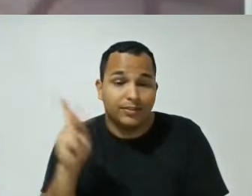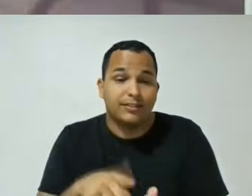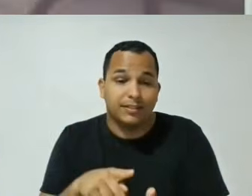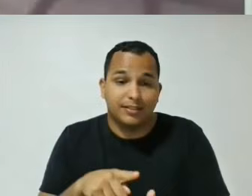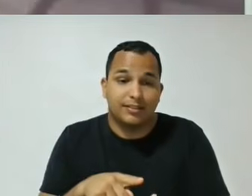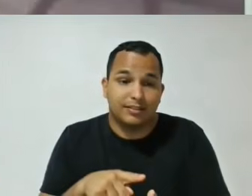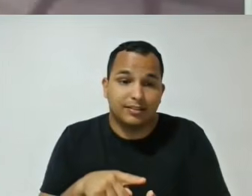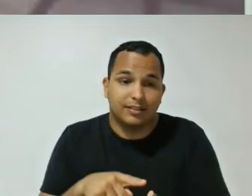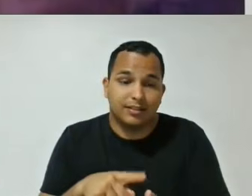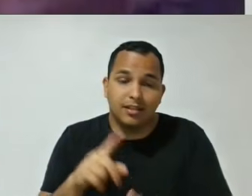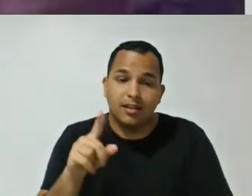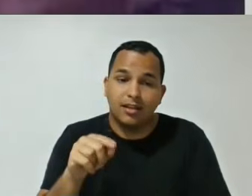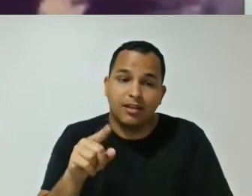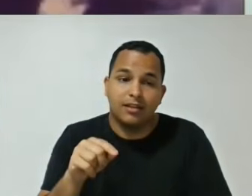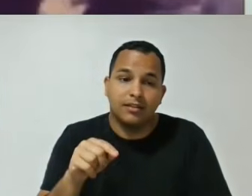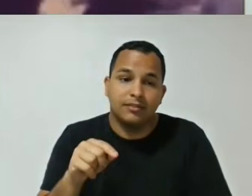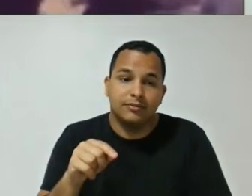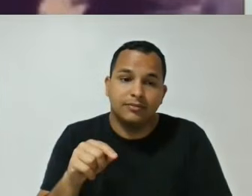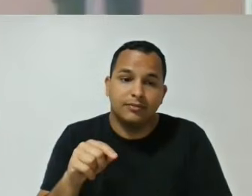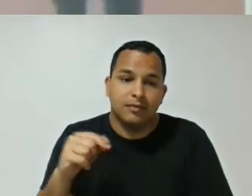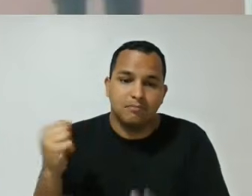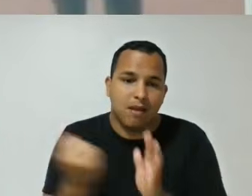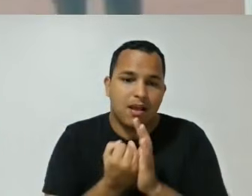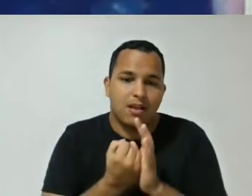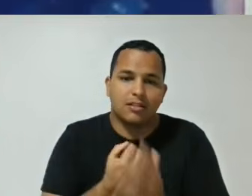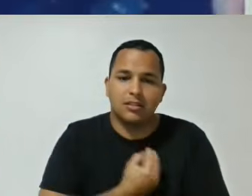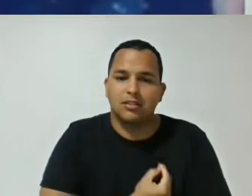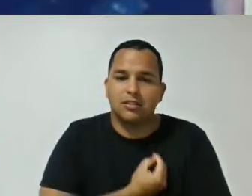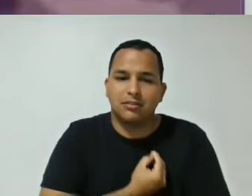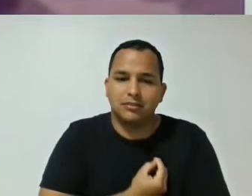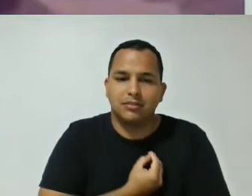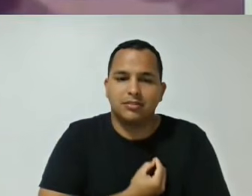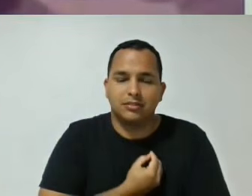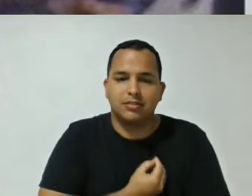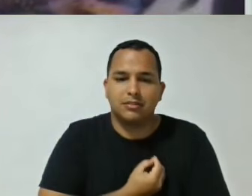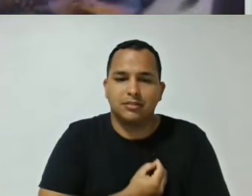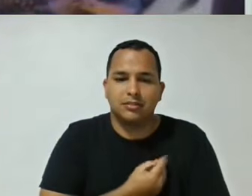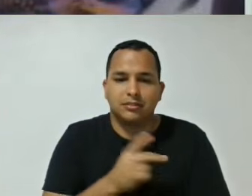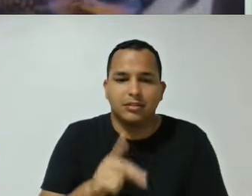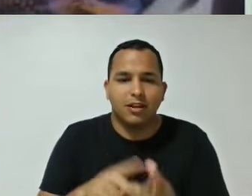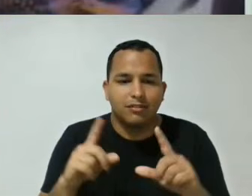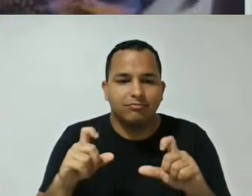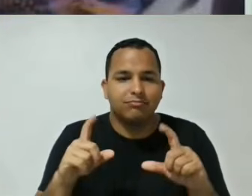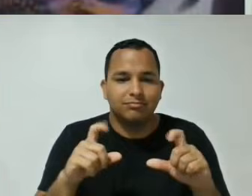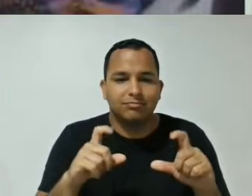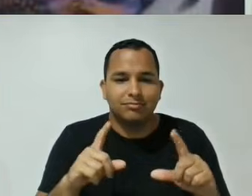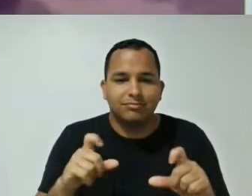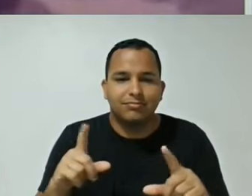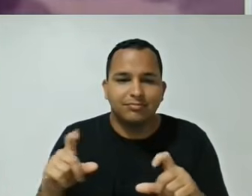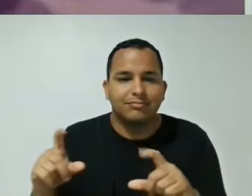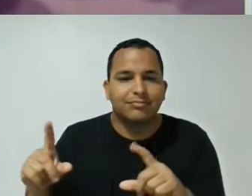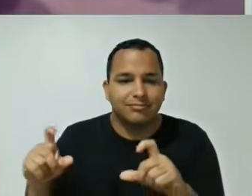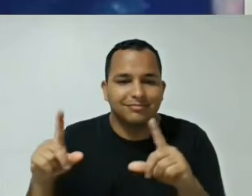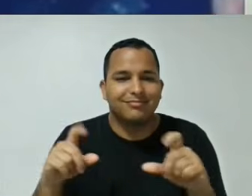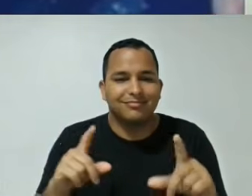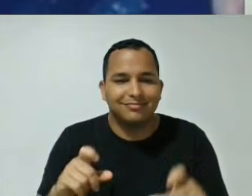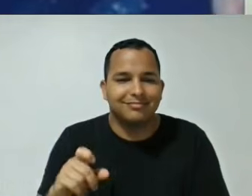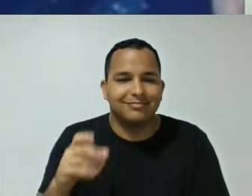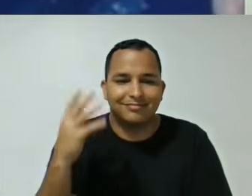foi assim, para As mim, imagens esse foi o aí, ó. mais marcante. Olha que linda essas fotos. Ó. Ah lá!